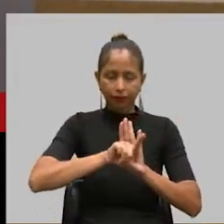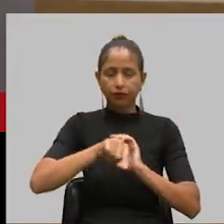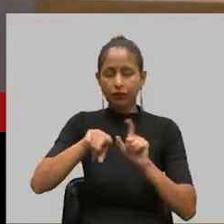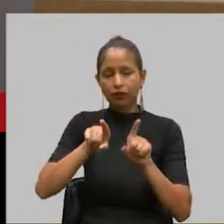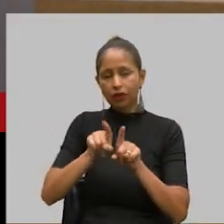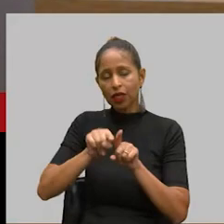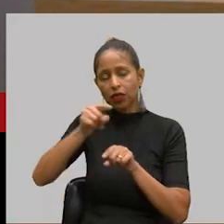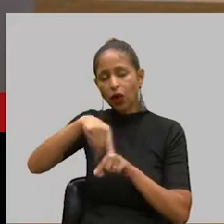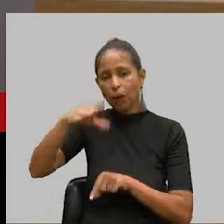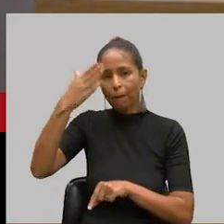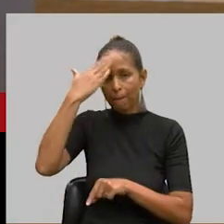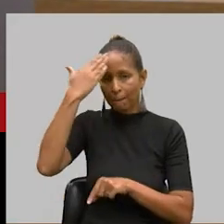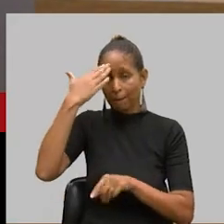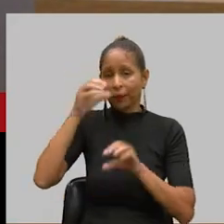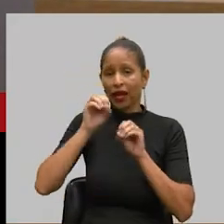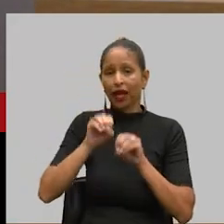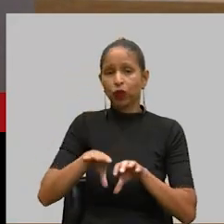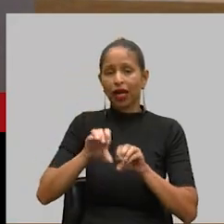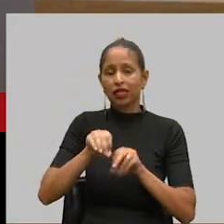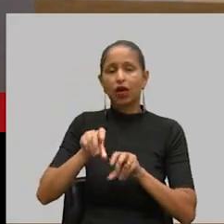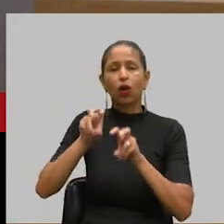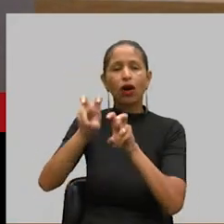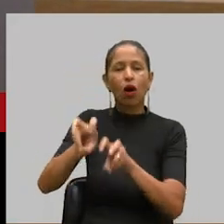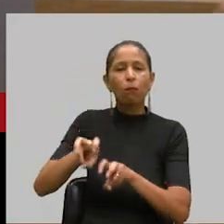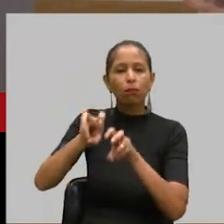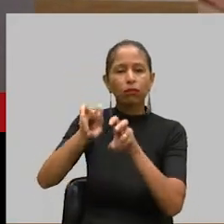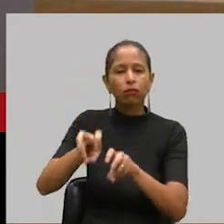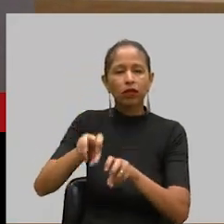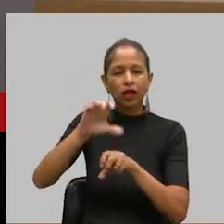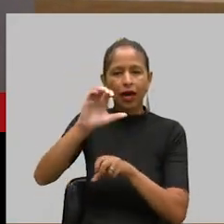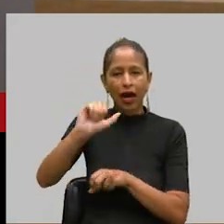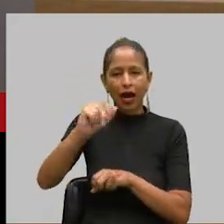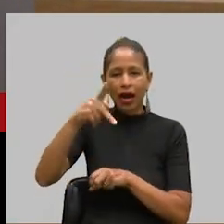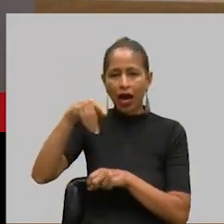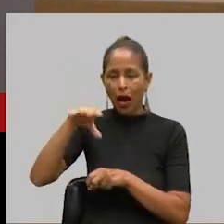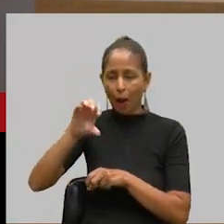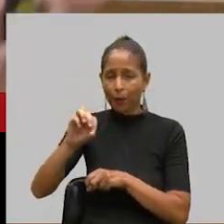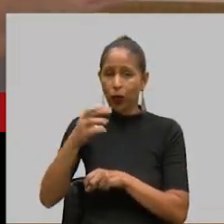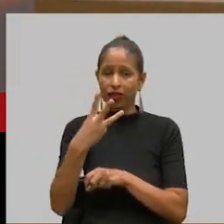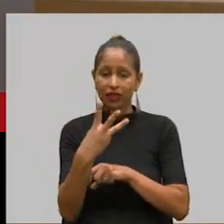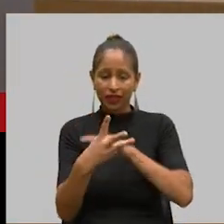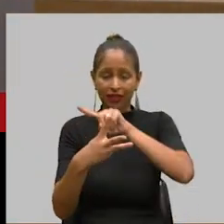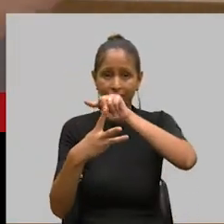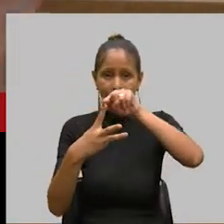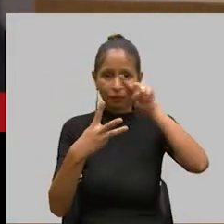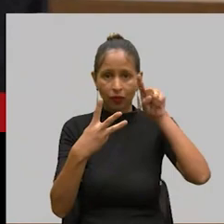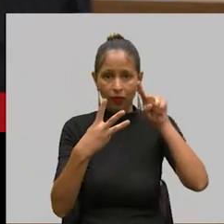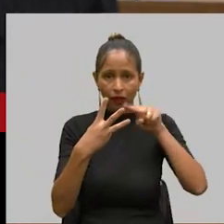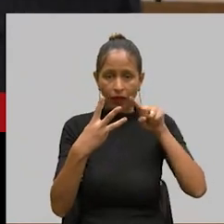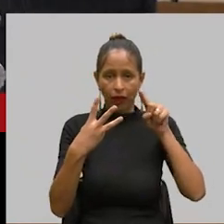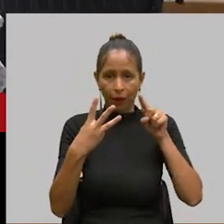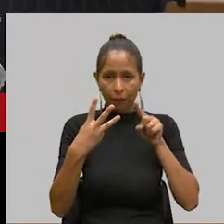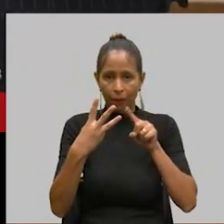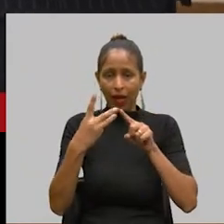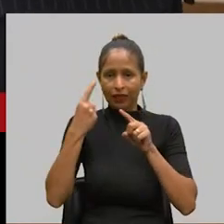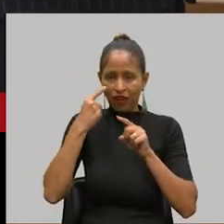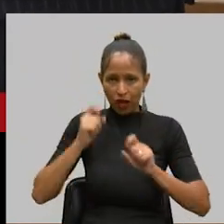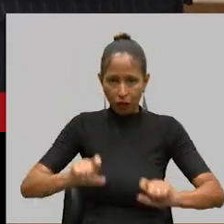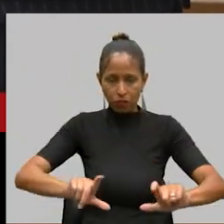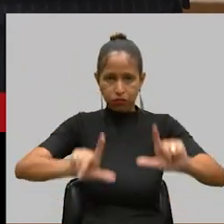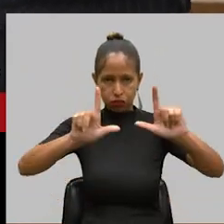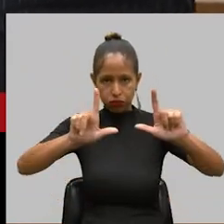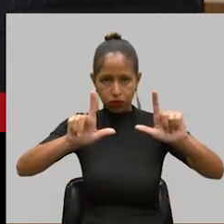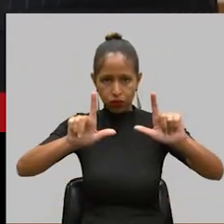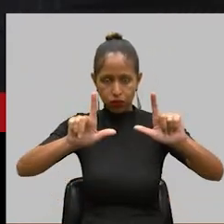entender a educação do campo em três dimensões ou três aspectos vocês podem ver lá naquela apresentação quem